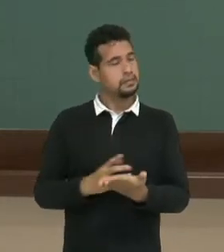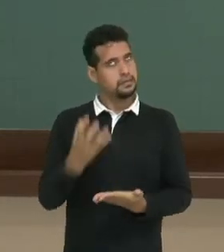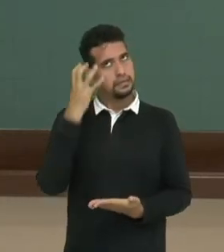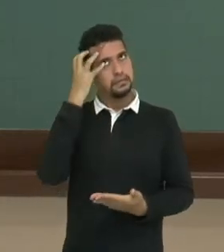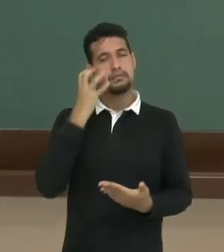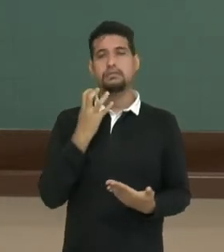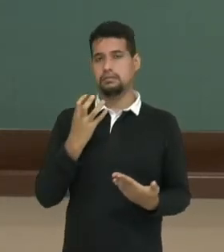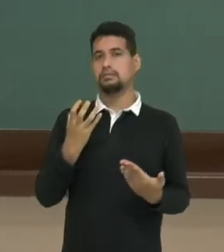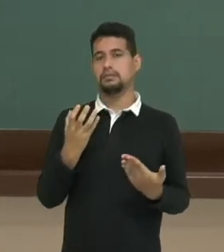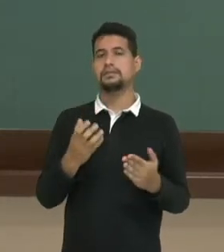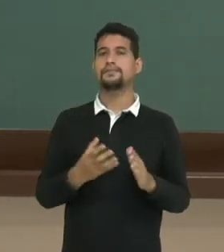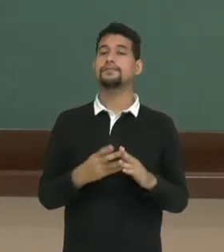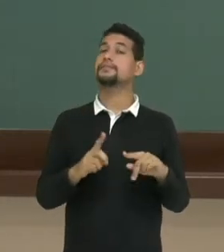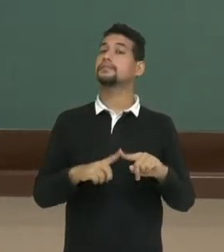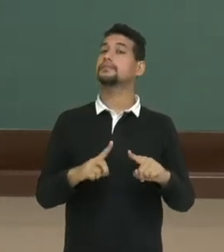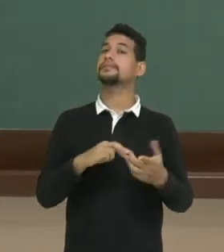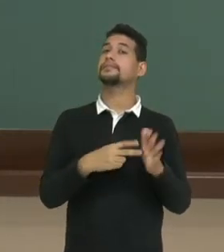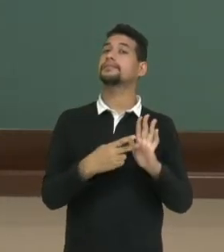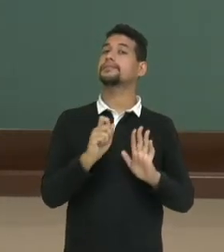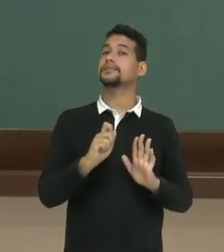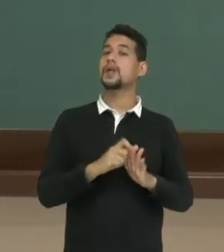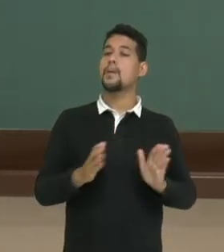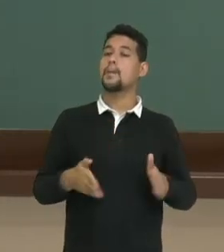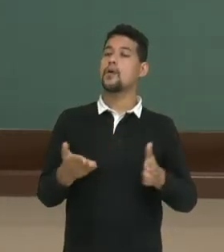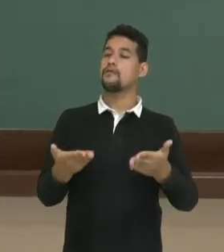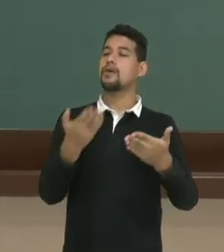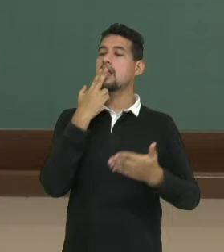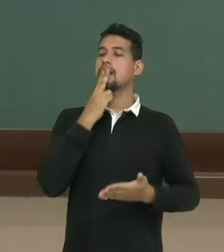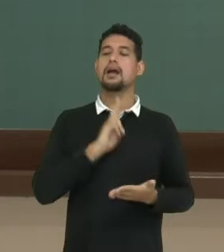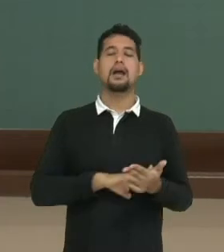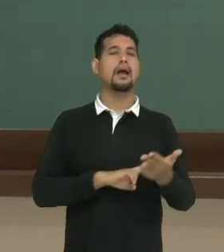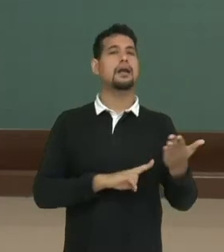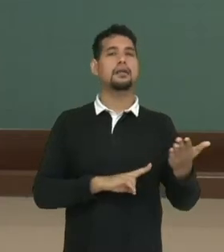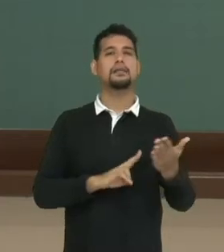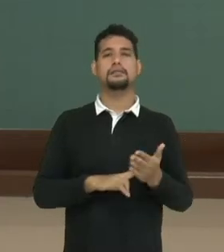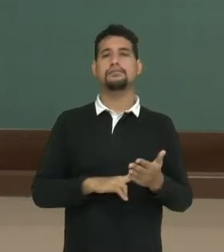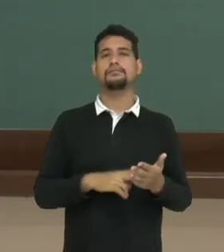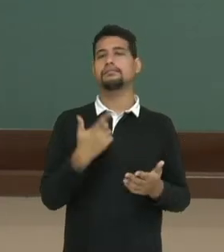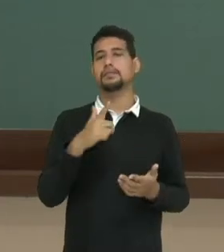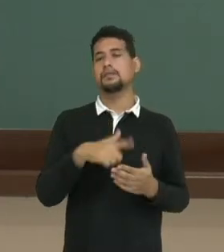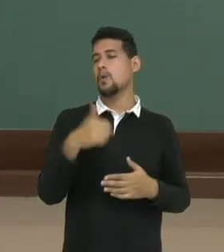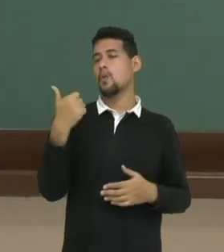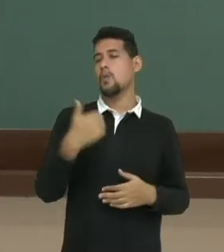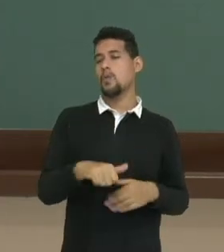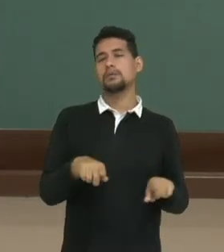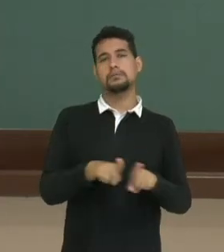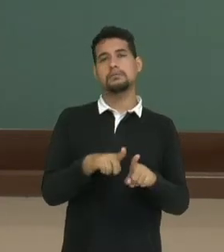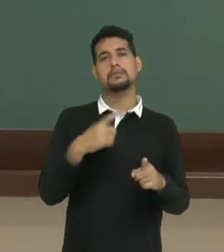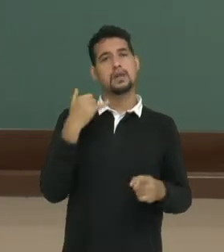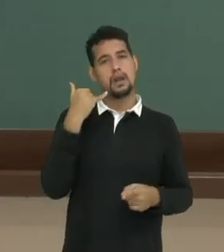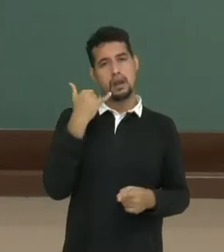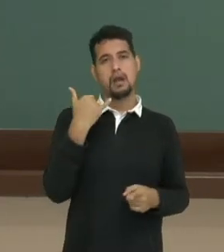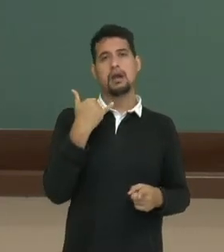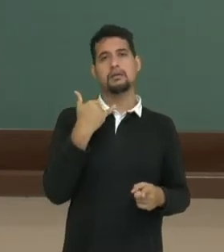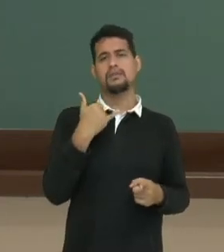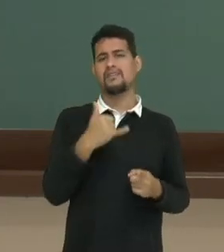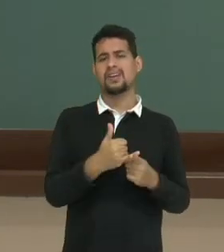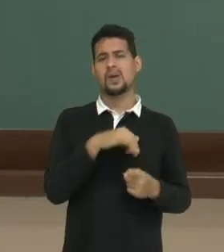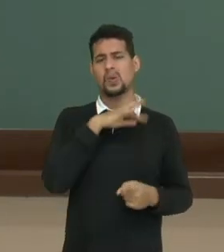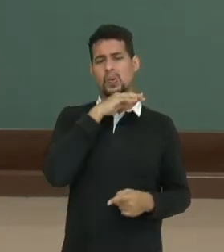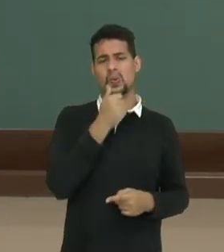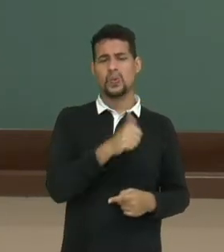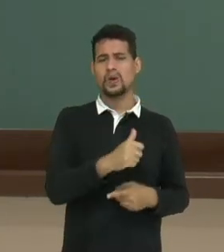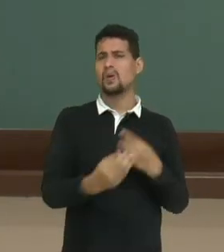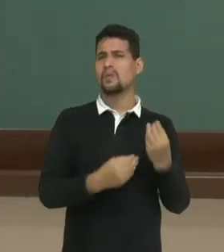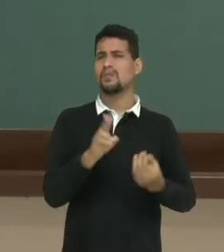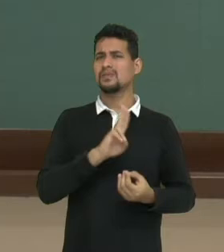do celular? Então, isso é o que motivou a carta, né? Ele, para não ter o prejuízo, porque o celular vai ficar inútil, como é que ele vai